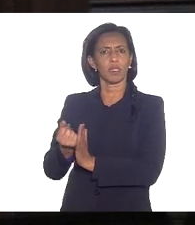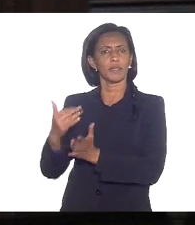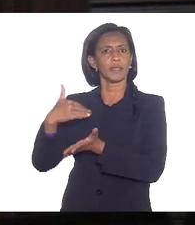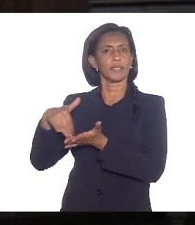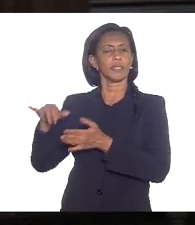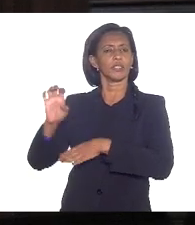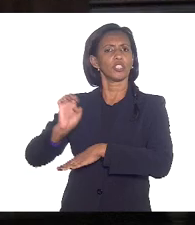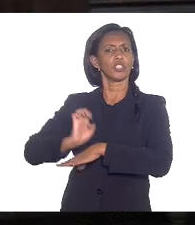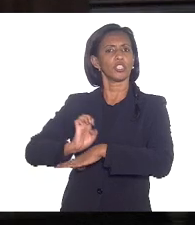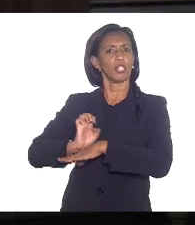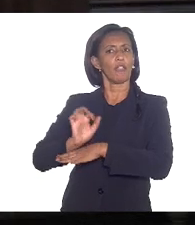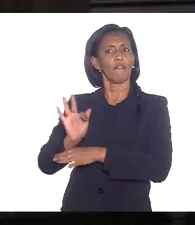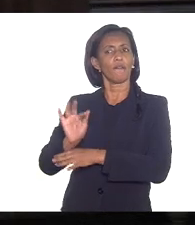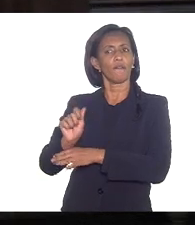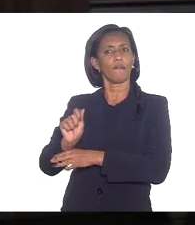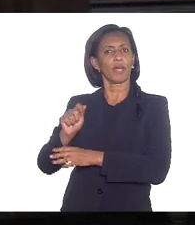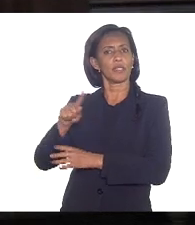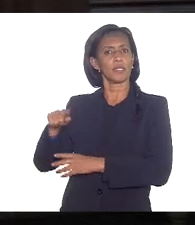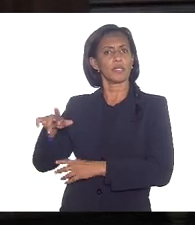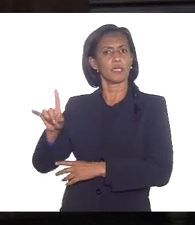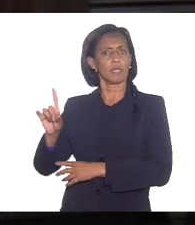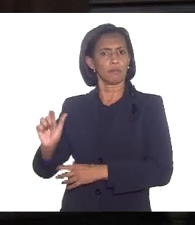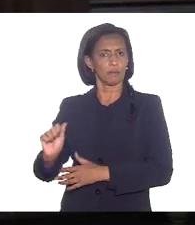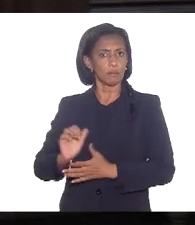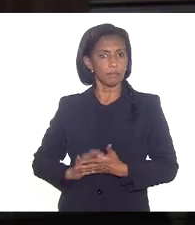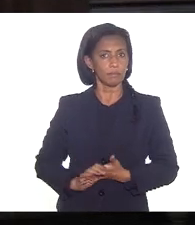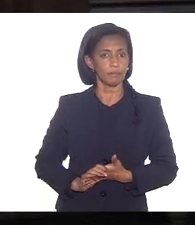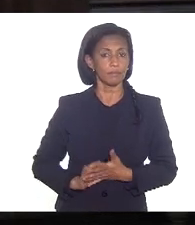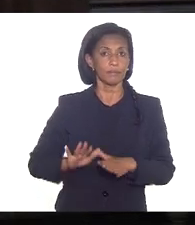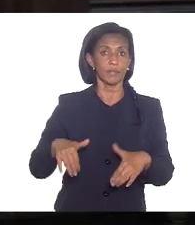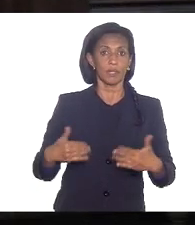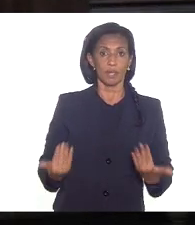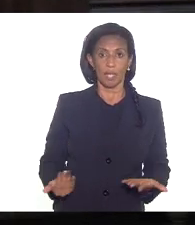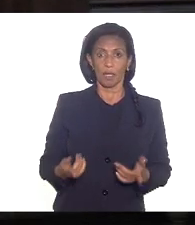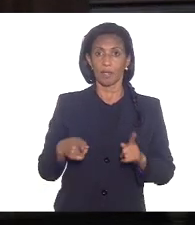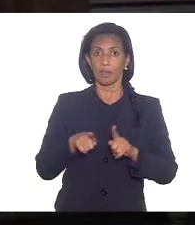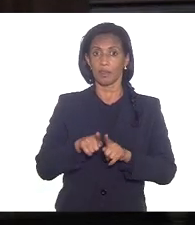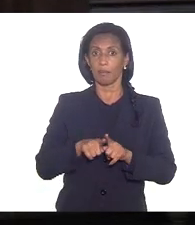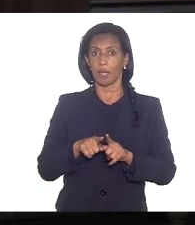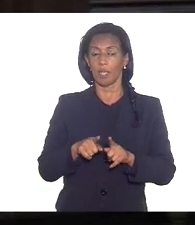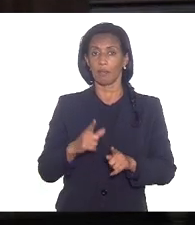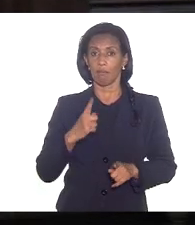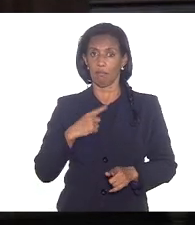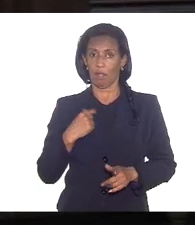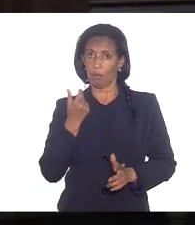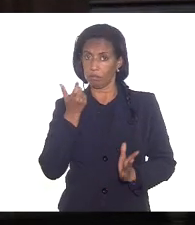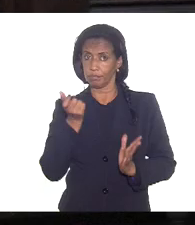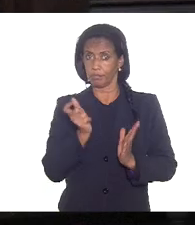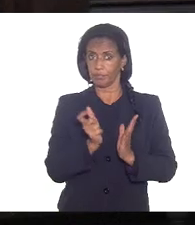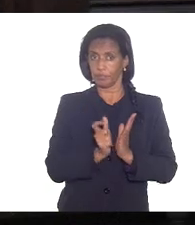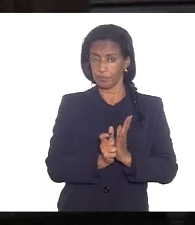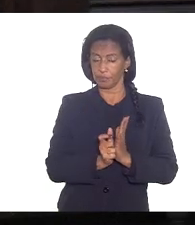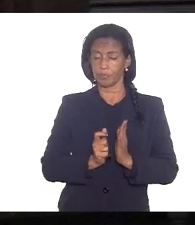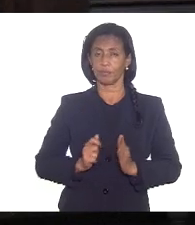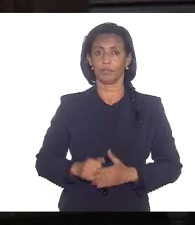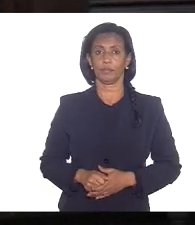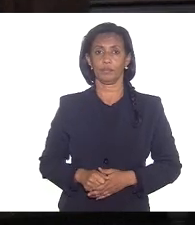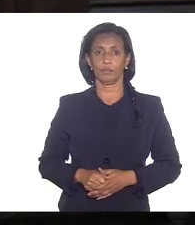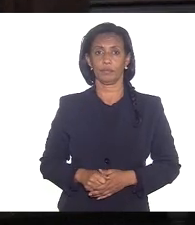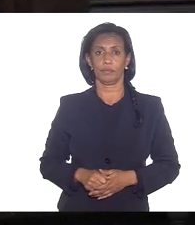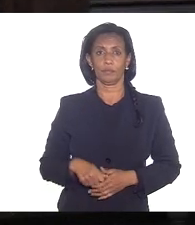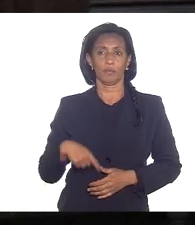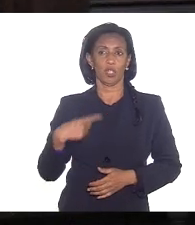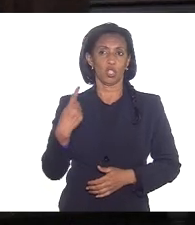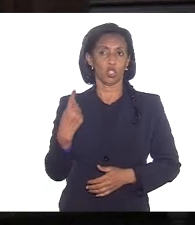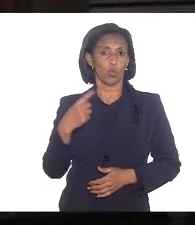de Estado de Fazenda Oi e aí você tem um trecho me dê uma